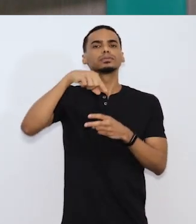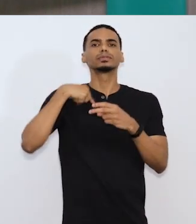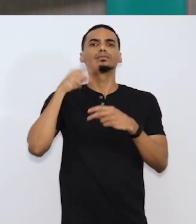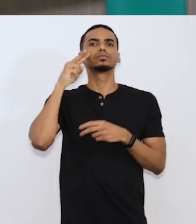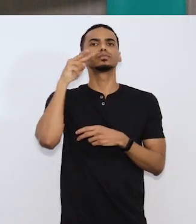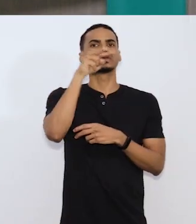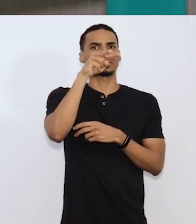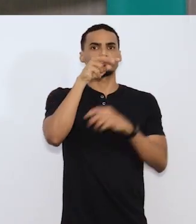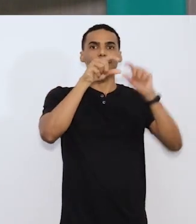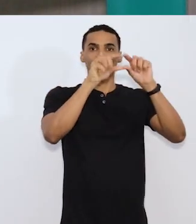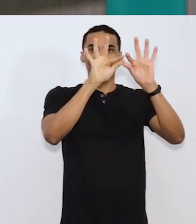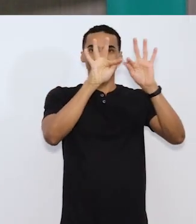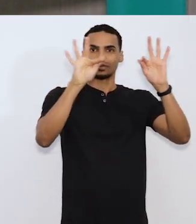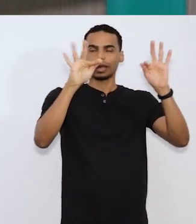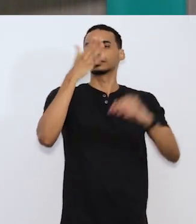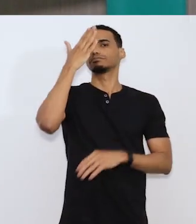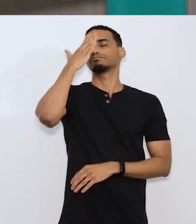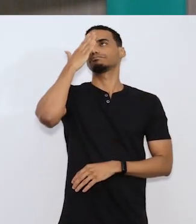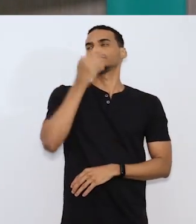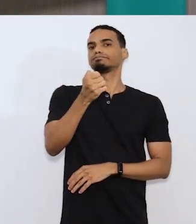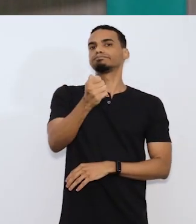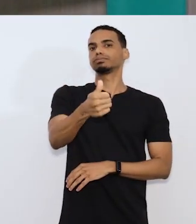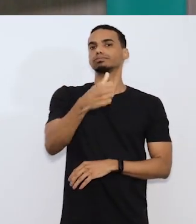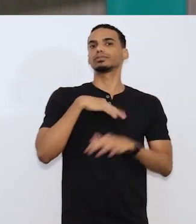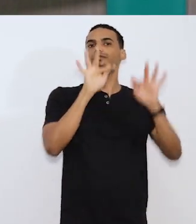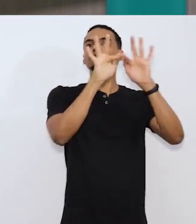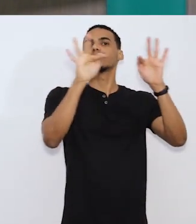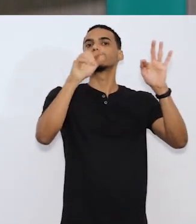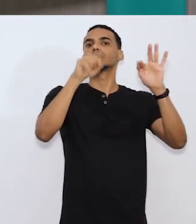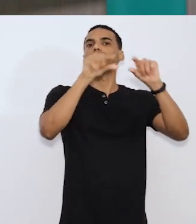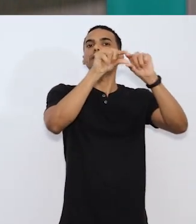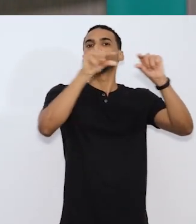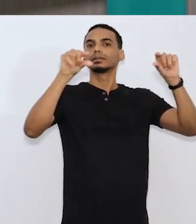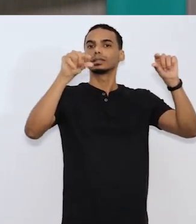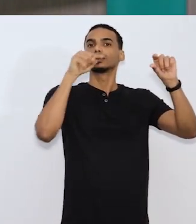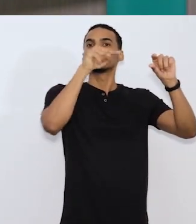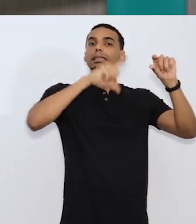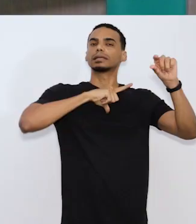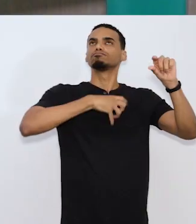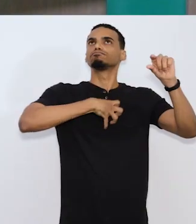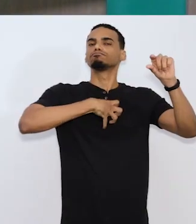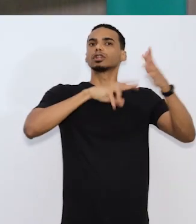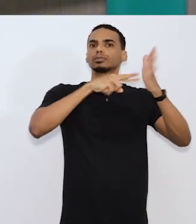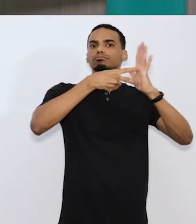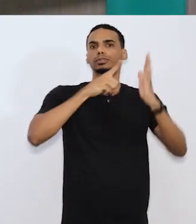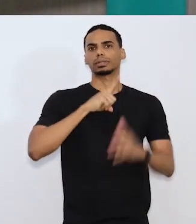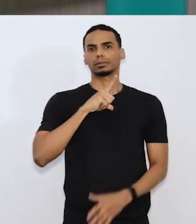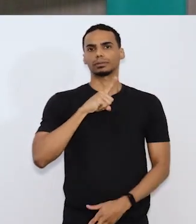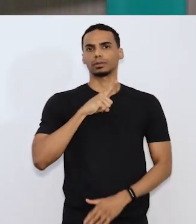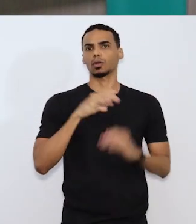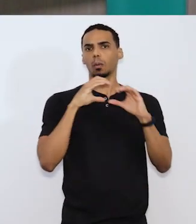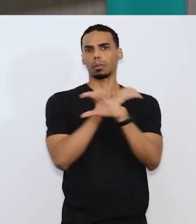essa palavra frase, nós já sabemos que frase é um enunciado que precisa fazer sentido, precisa ter um